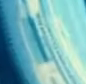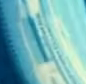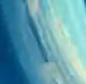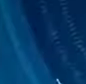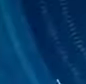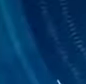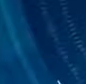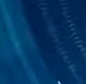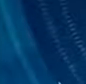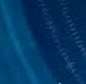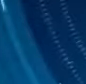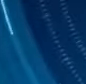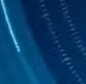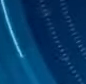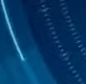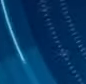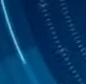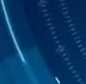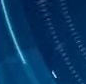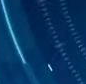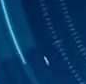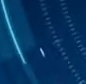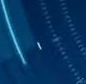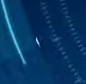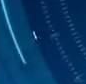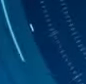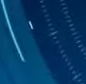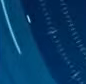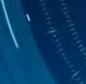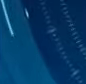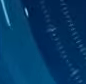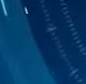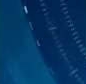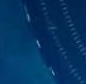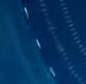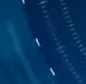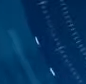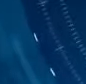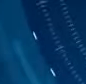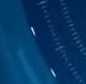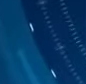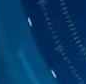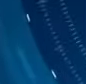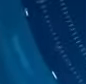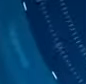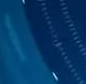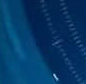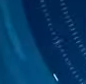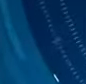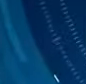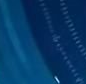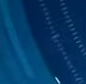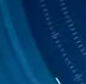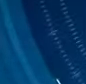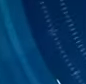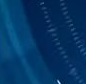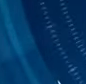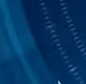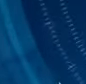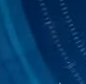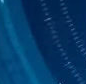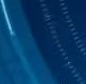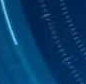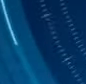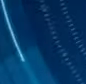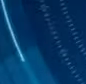Eleições dois mil e vinte, na SIC TV. Oferecimento, Centro Universitário Finca e Faculdade Metropolitana.